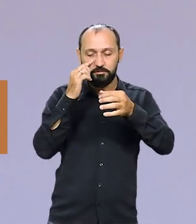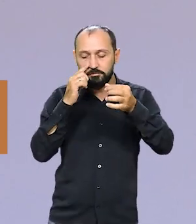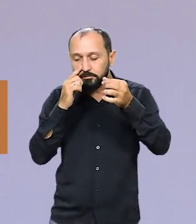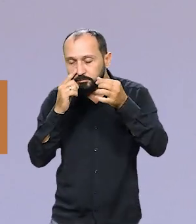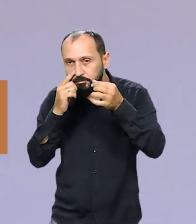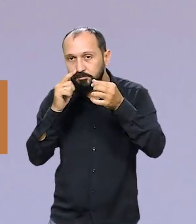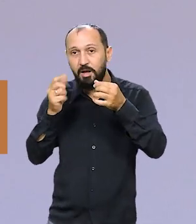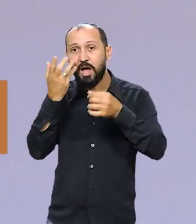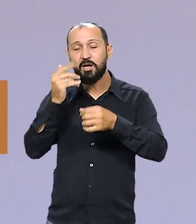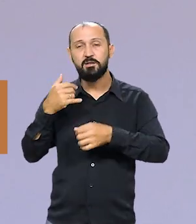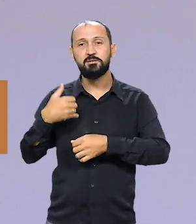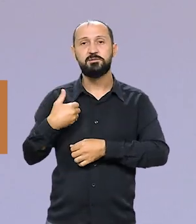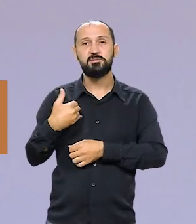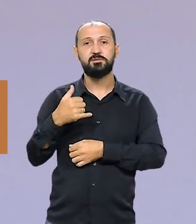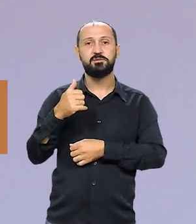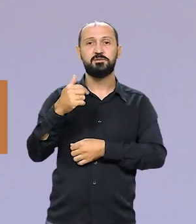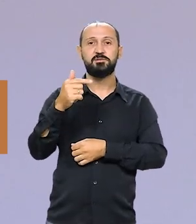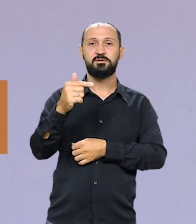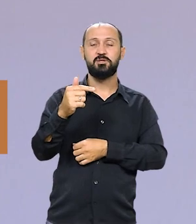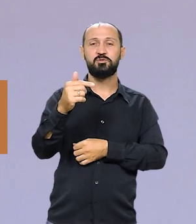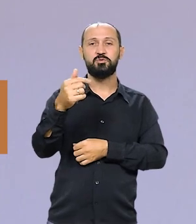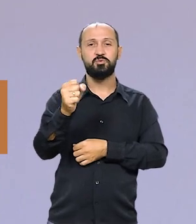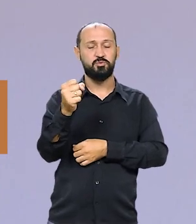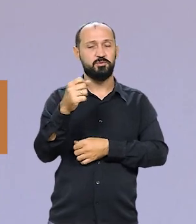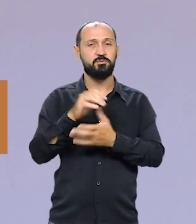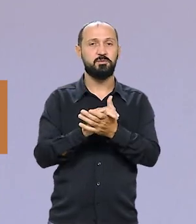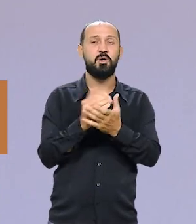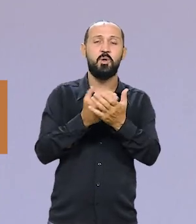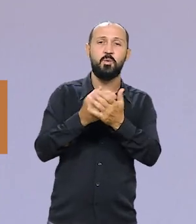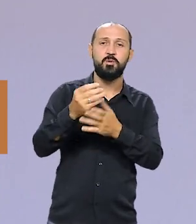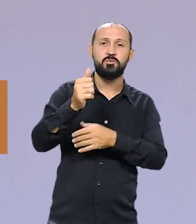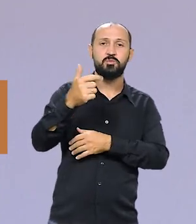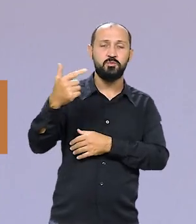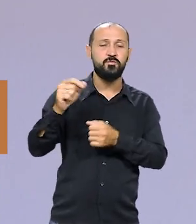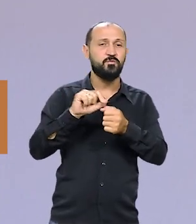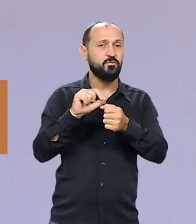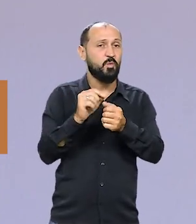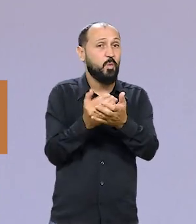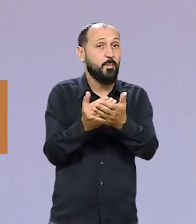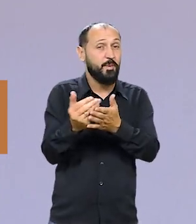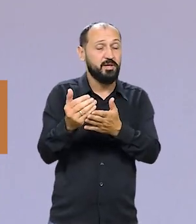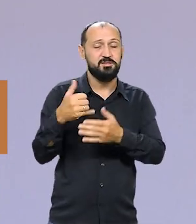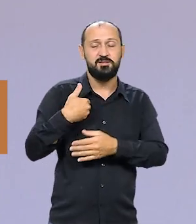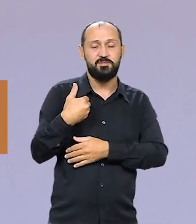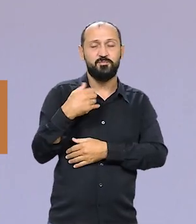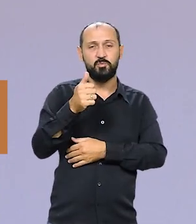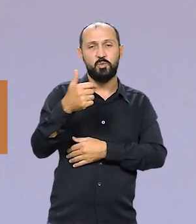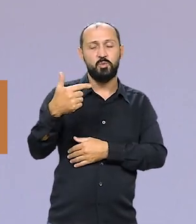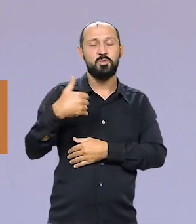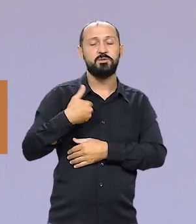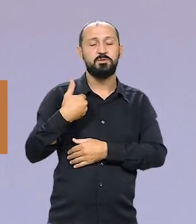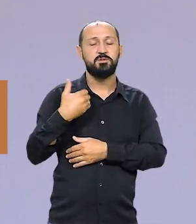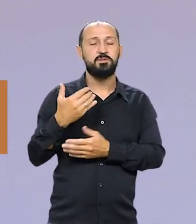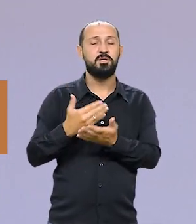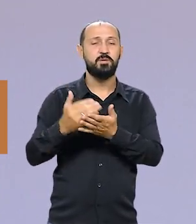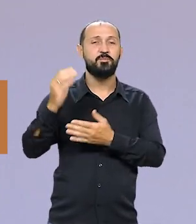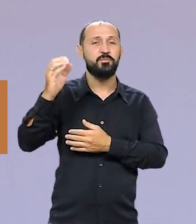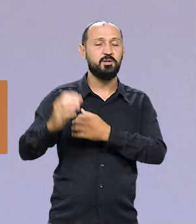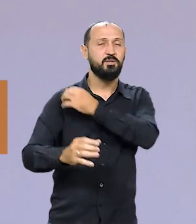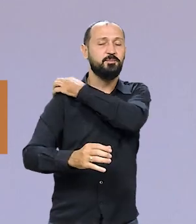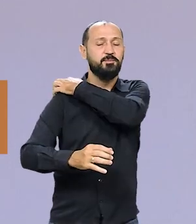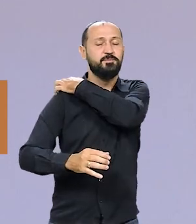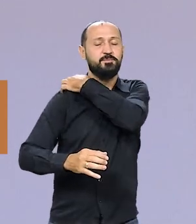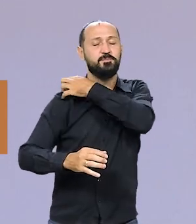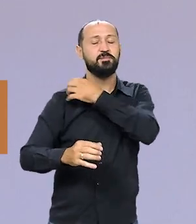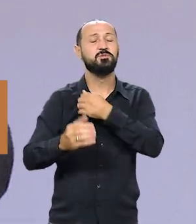de 7, 8 anos. Então, com 12, ele começa no ato infracional, né? Porque é com 12 que a gente começa